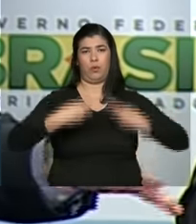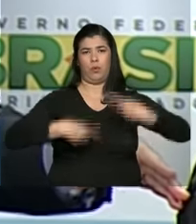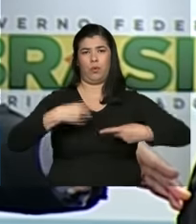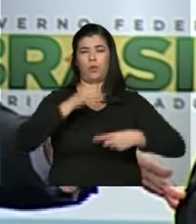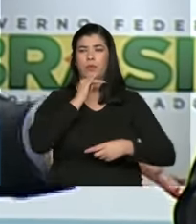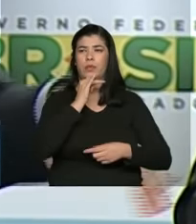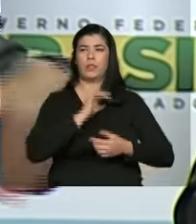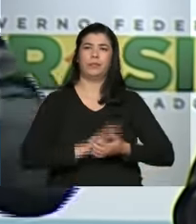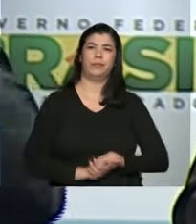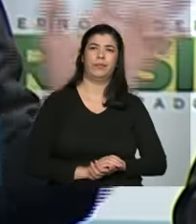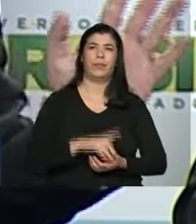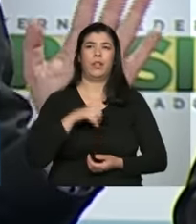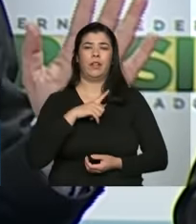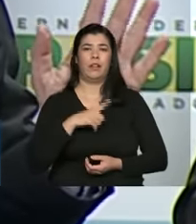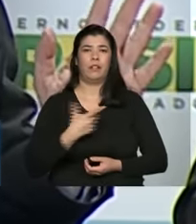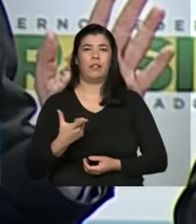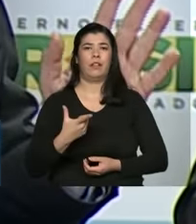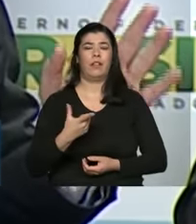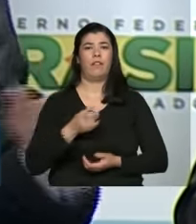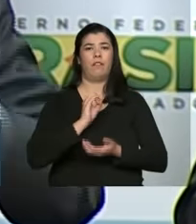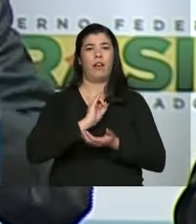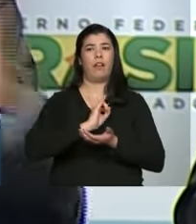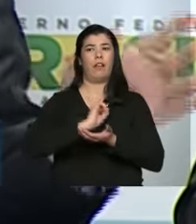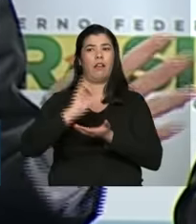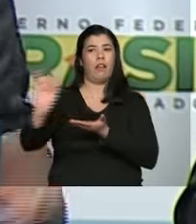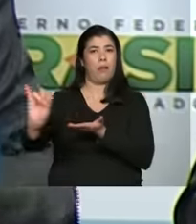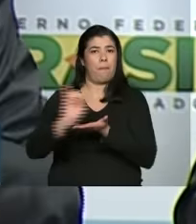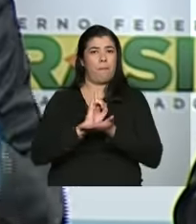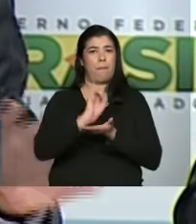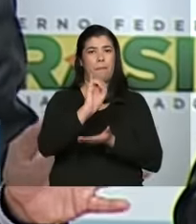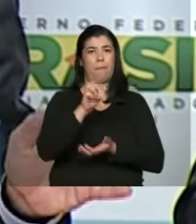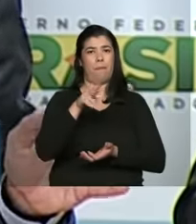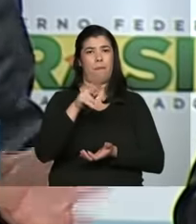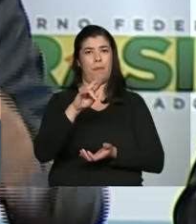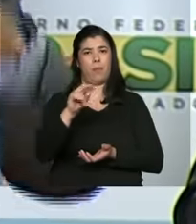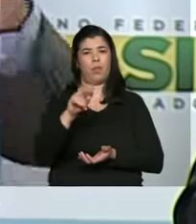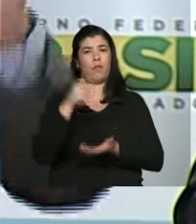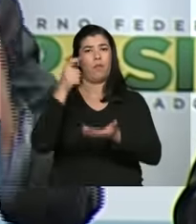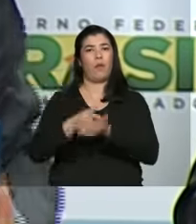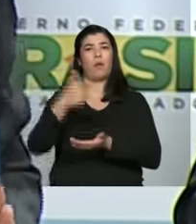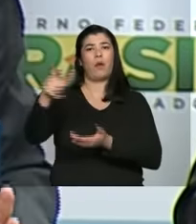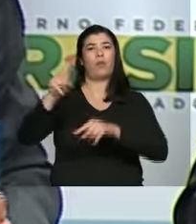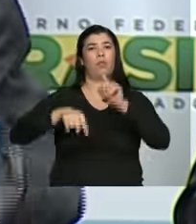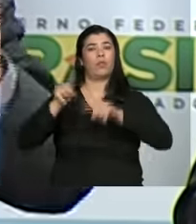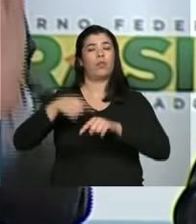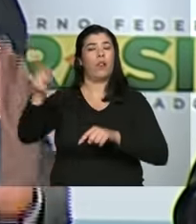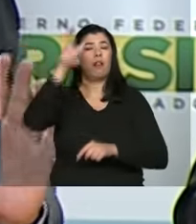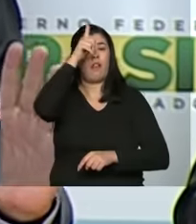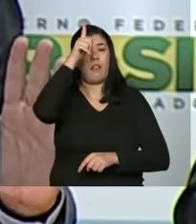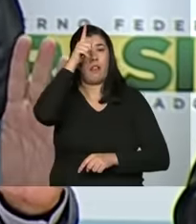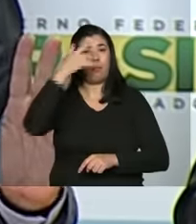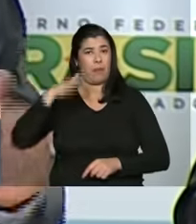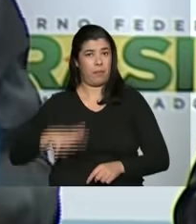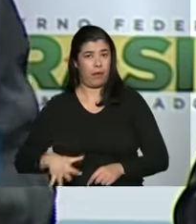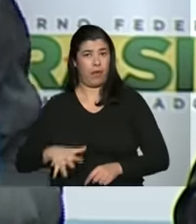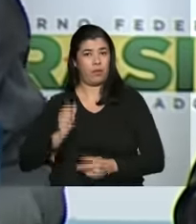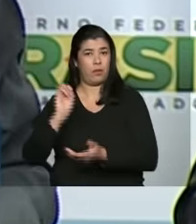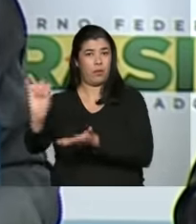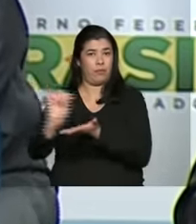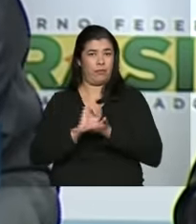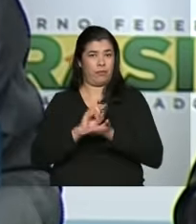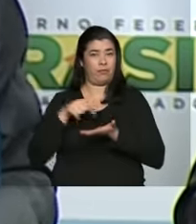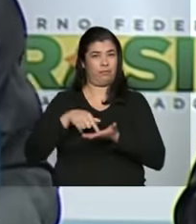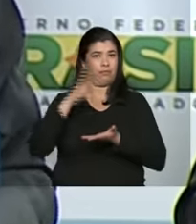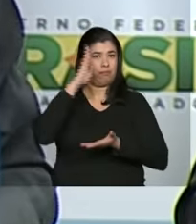exemplo ah ah abre para importação vamos flexibilizar e vamos trazer produto de fora já que na Alemanha é mais barato vamos trazer mais barato e a gente